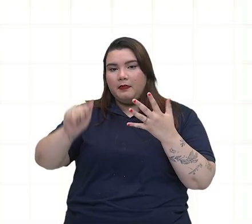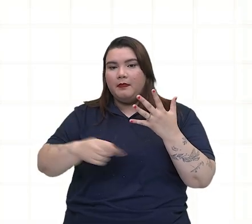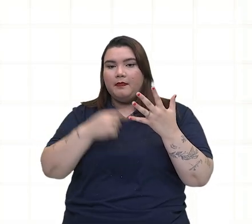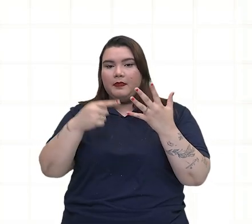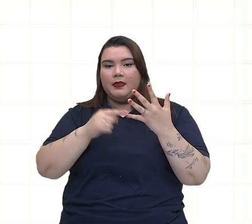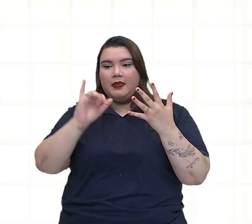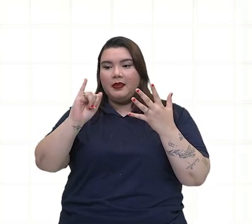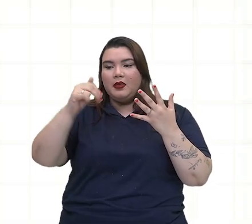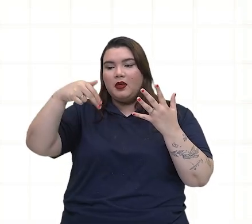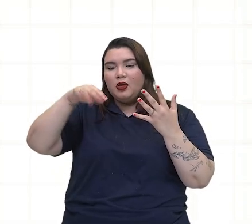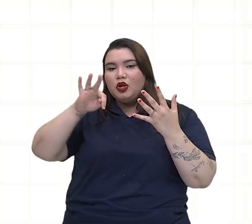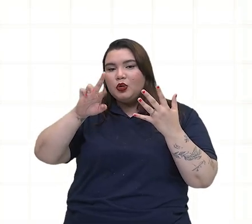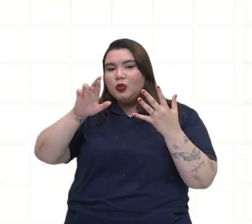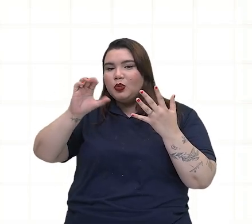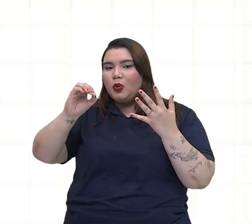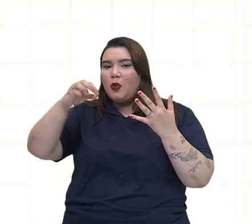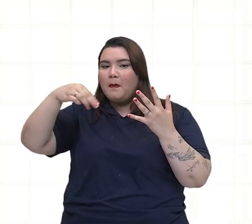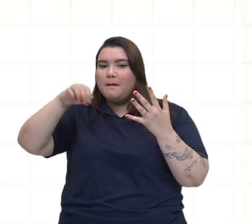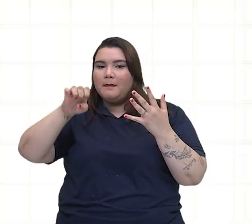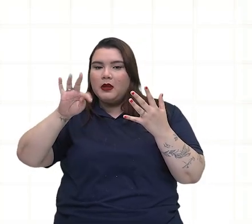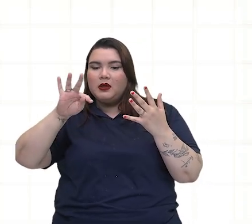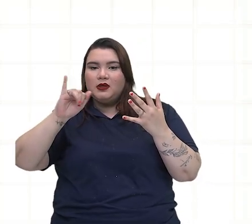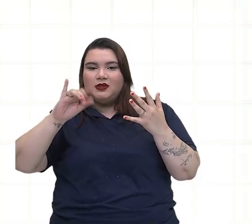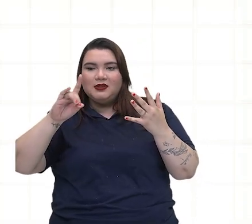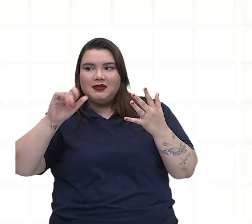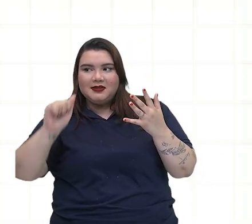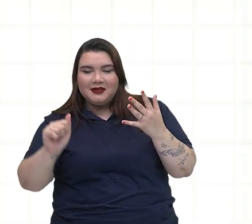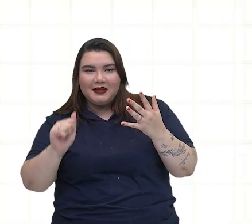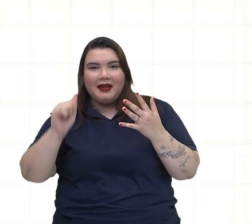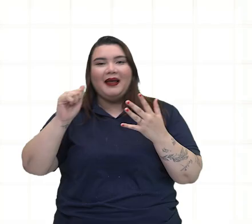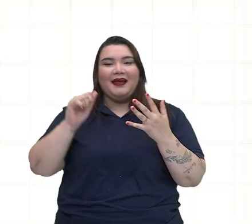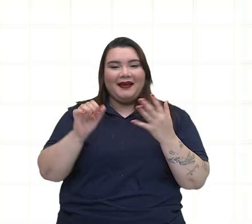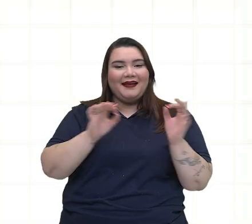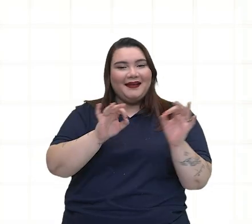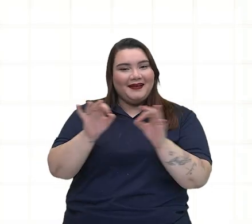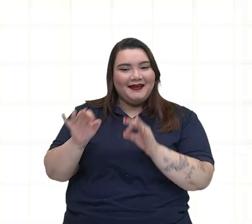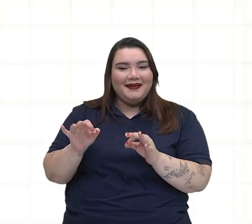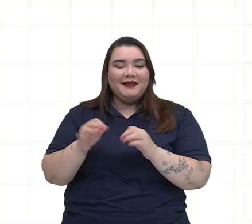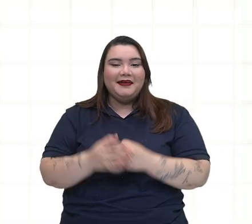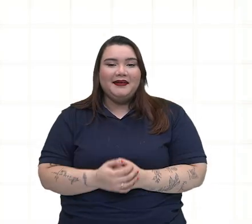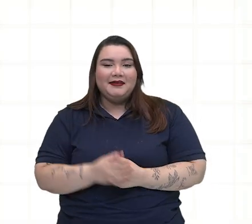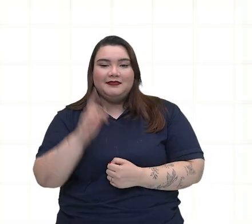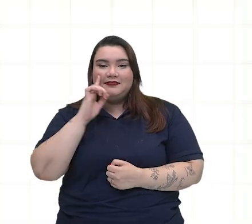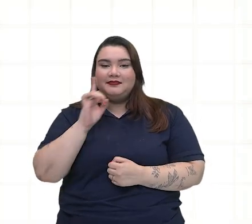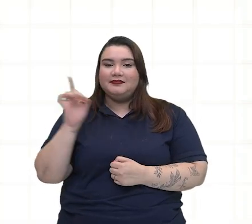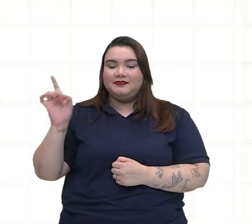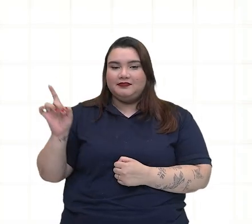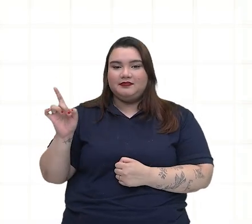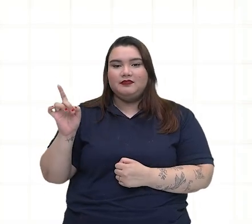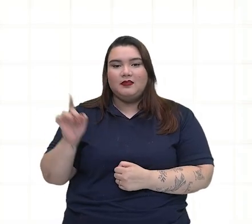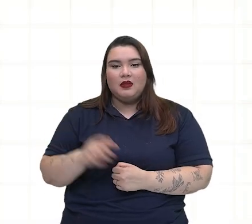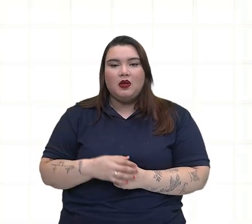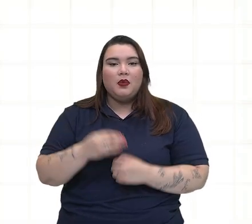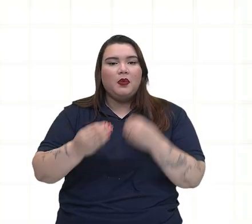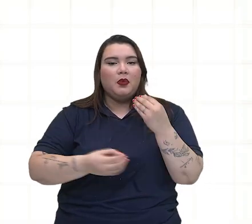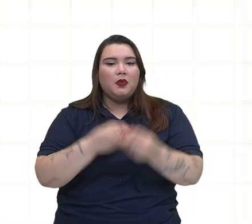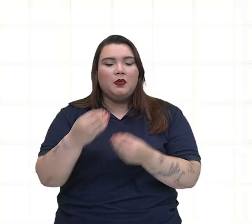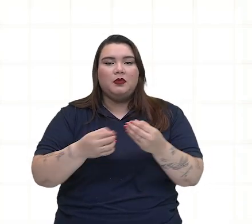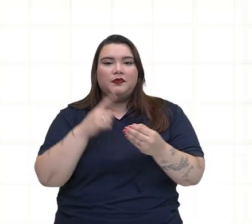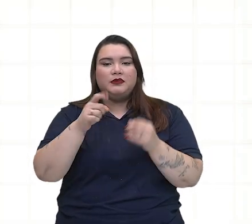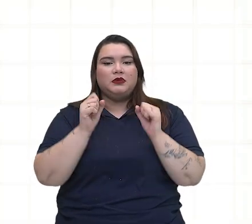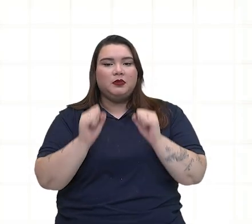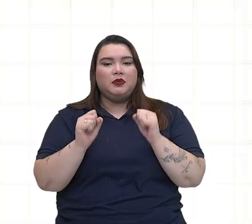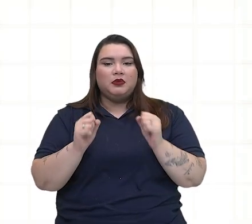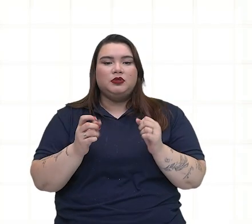estrela intrometida que está aí nos braços do madeiro. Como é que você pode se